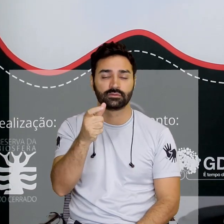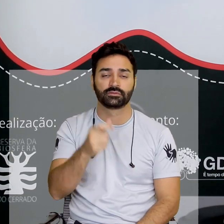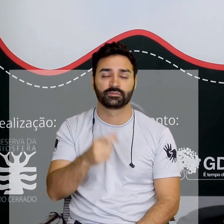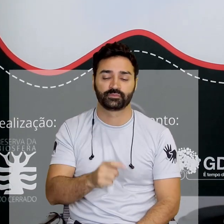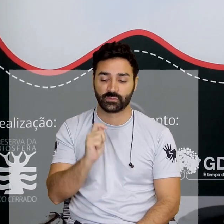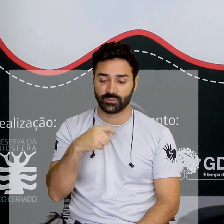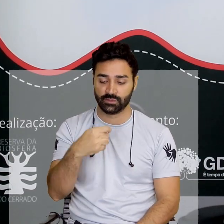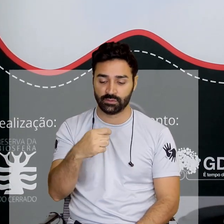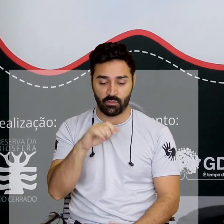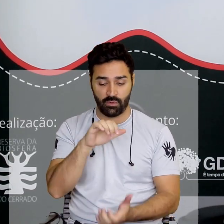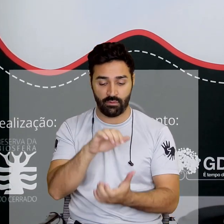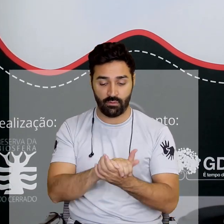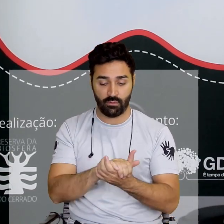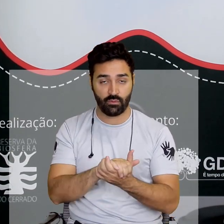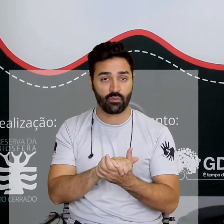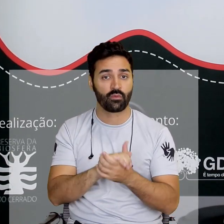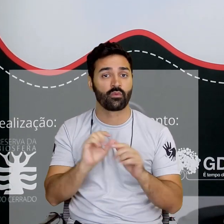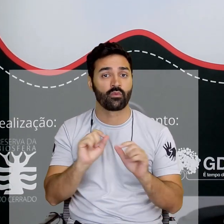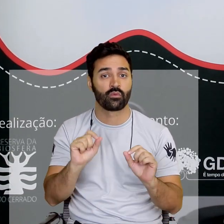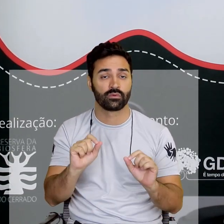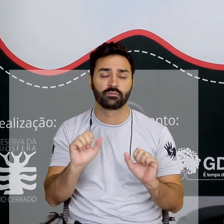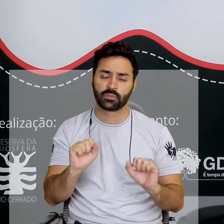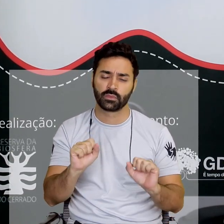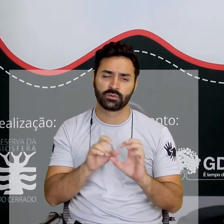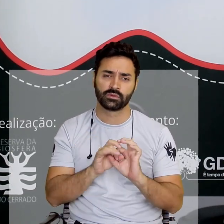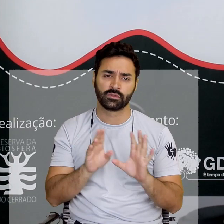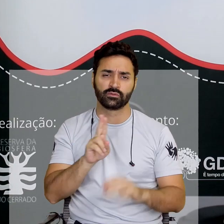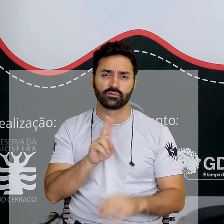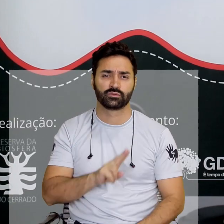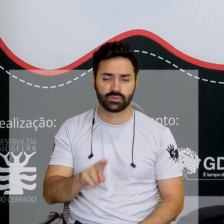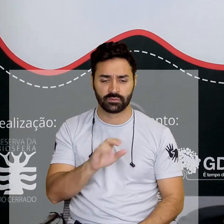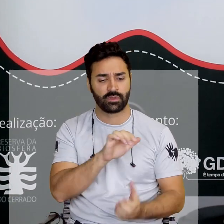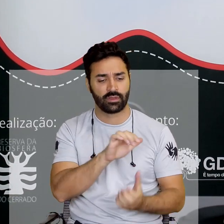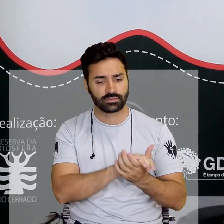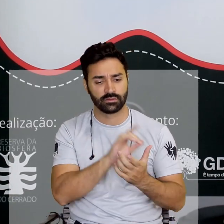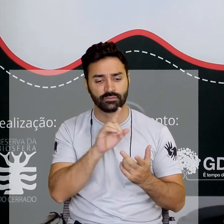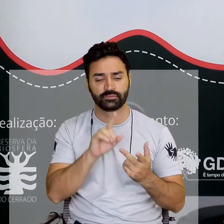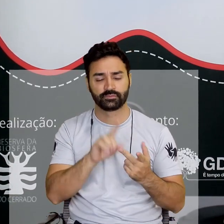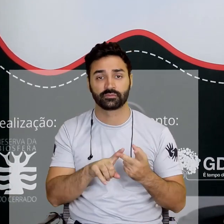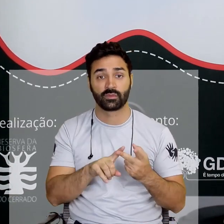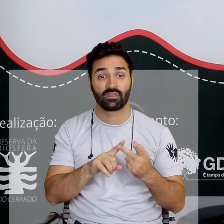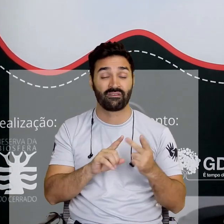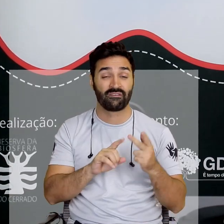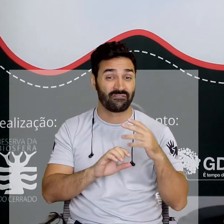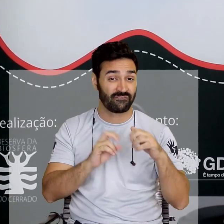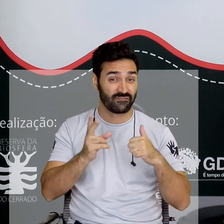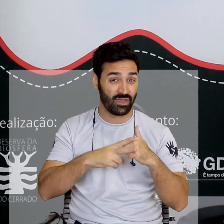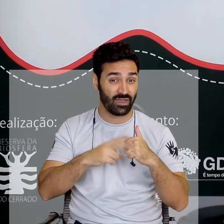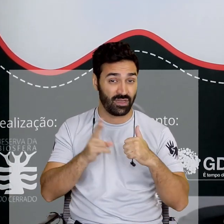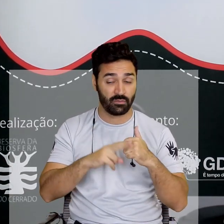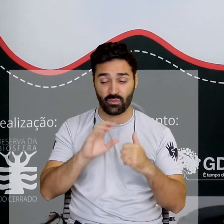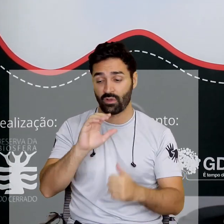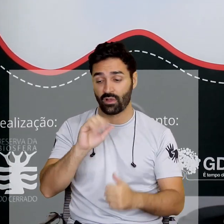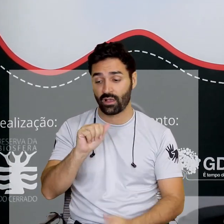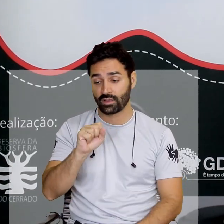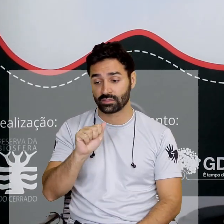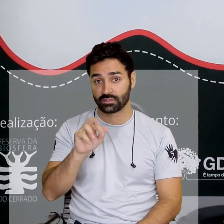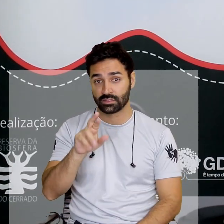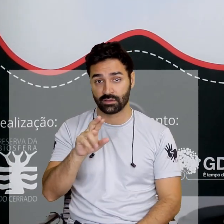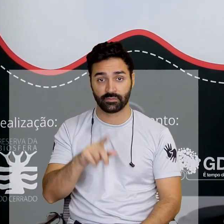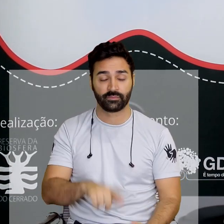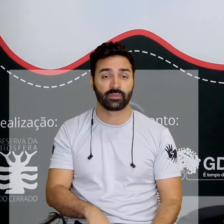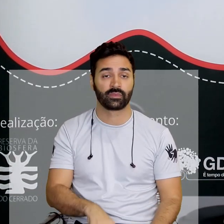de casado é usado para casado, para o verbo casar, para